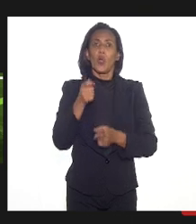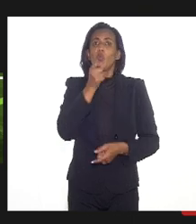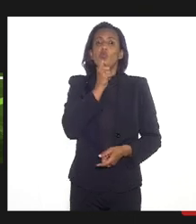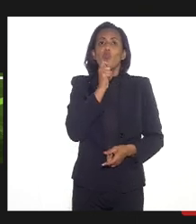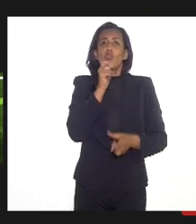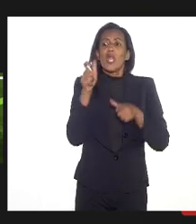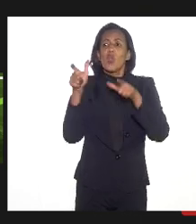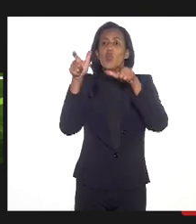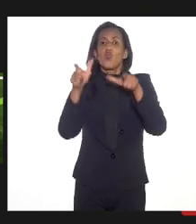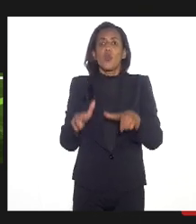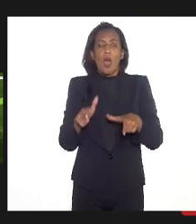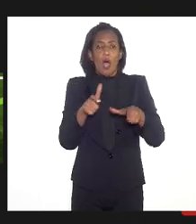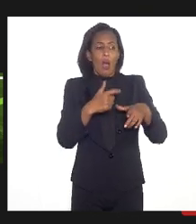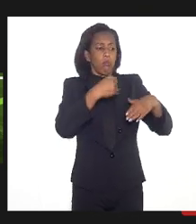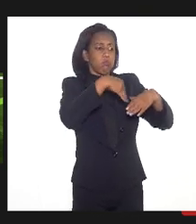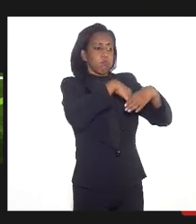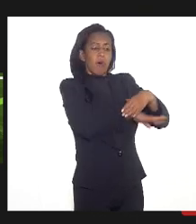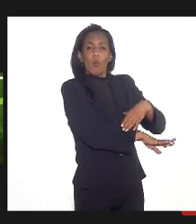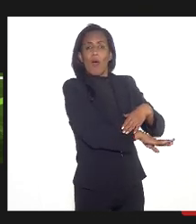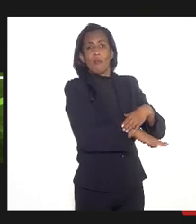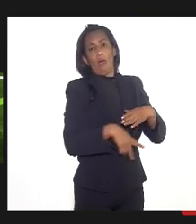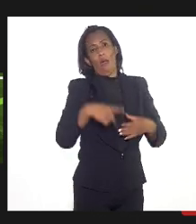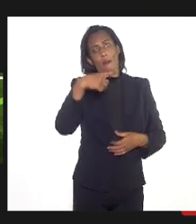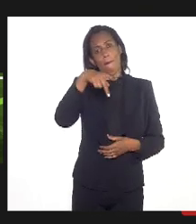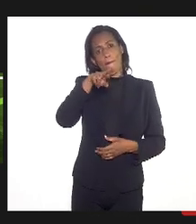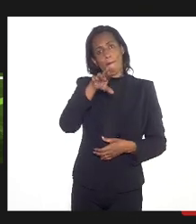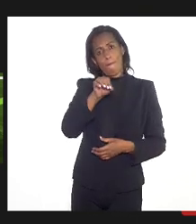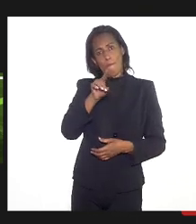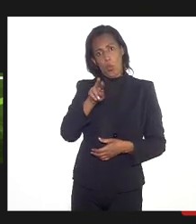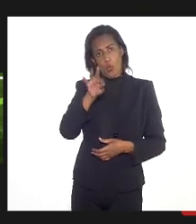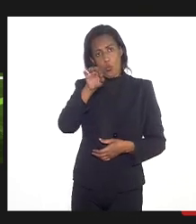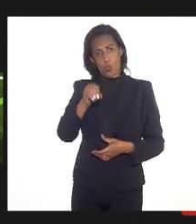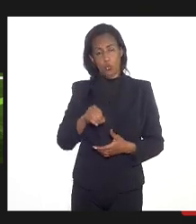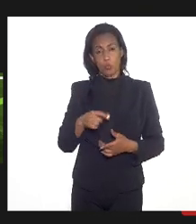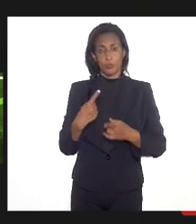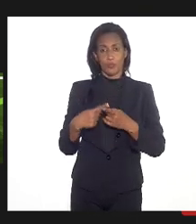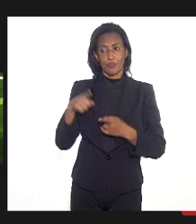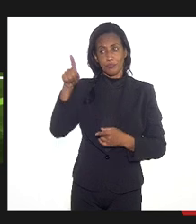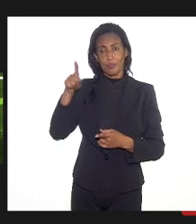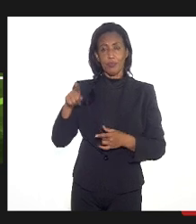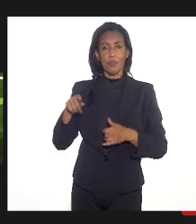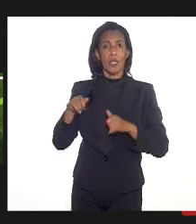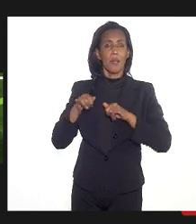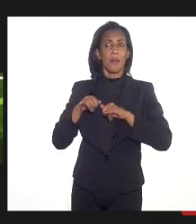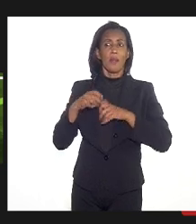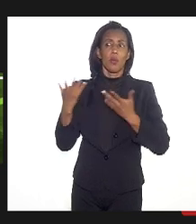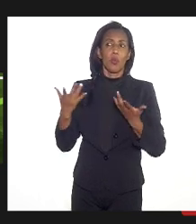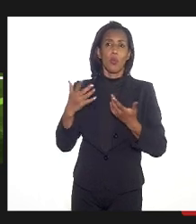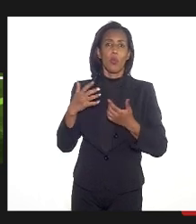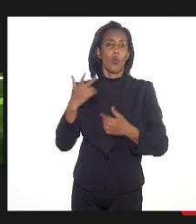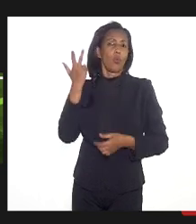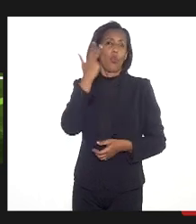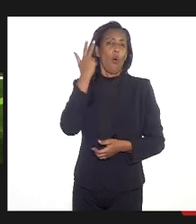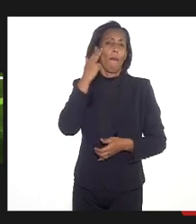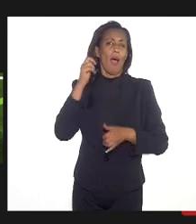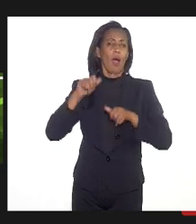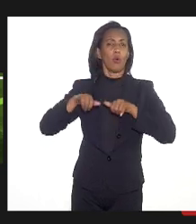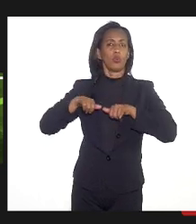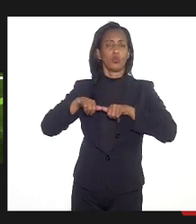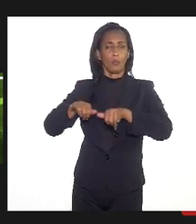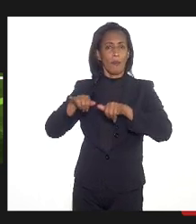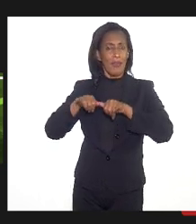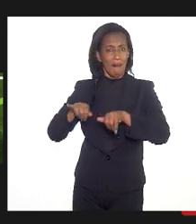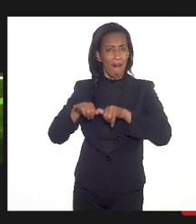espaço para colocar esse produto. Porque você, no mercado popular, a gente não